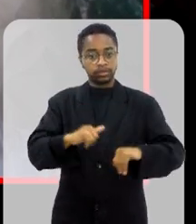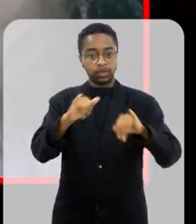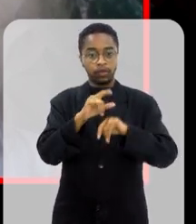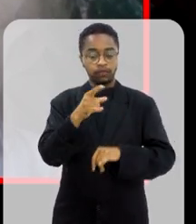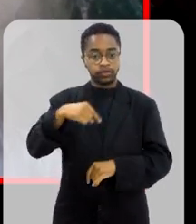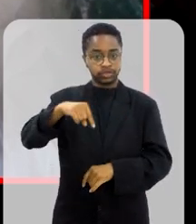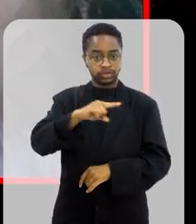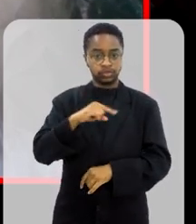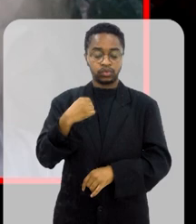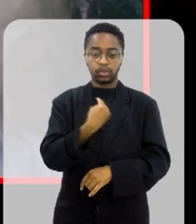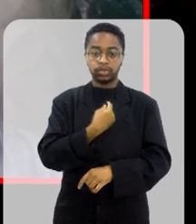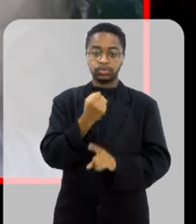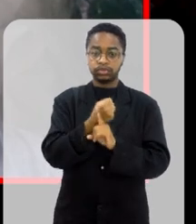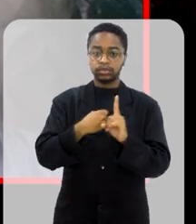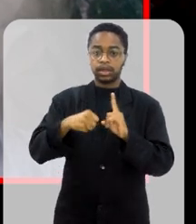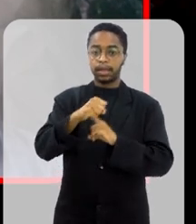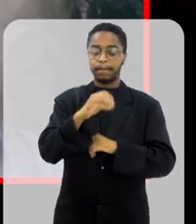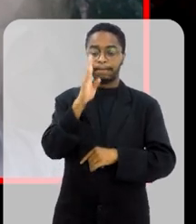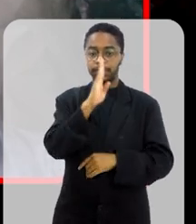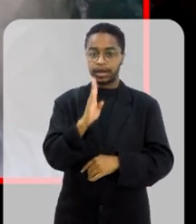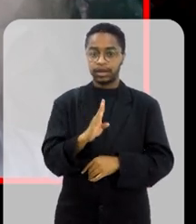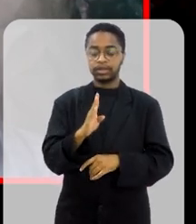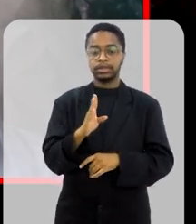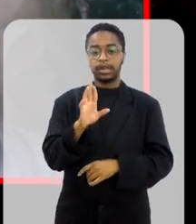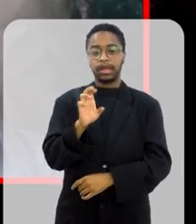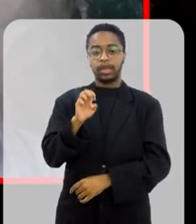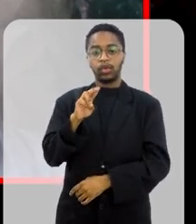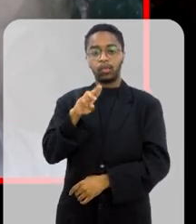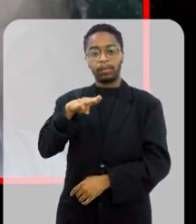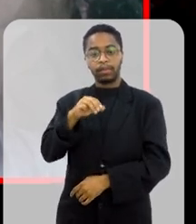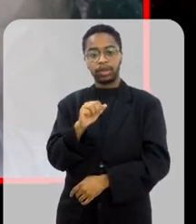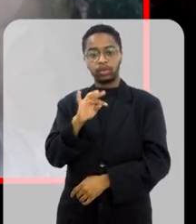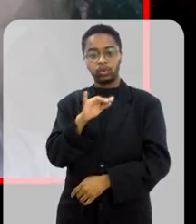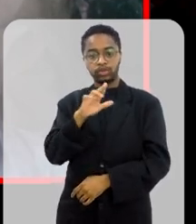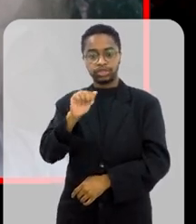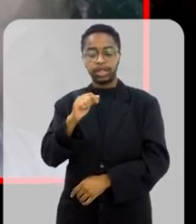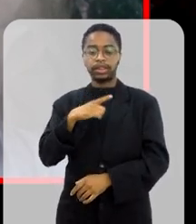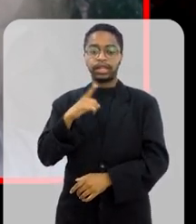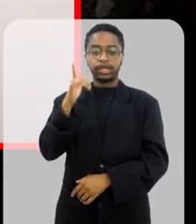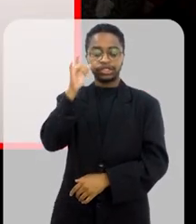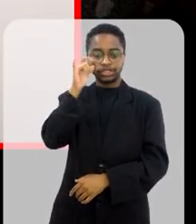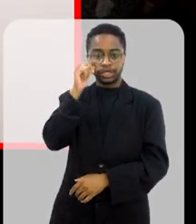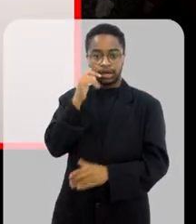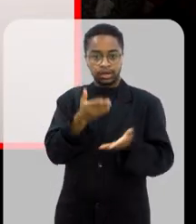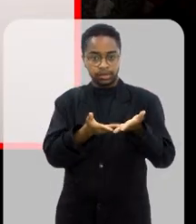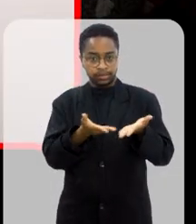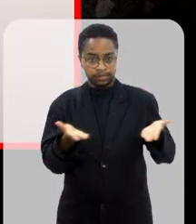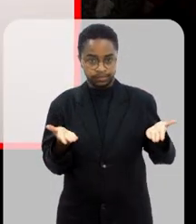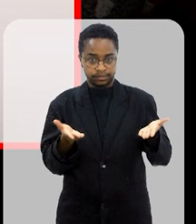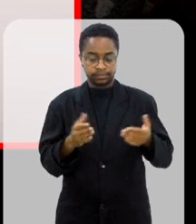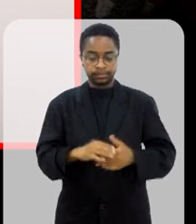a reumatologia, a nossa Sociedade Brasileira de Reumatologia, ela tem um Instagram para o público leigo, que é o